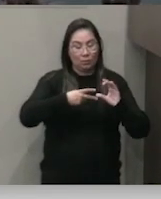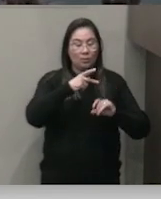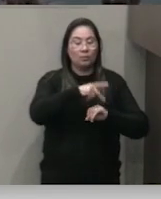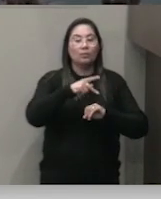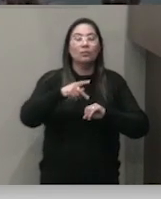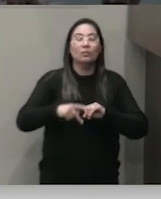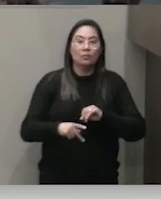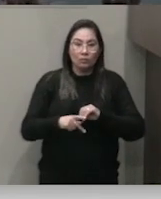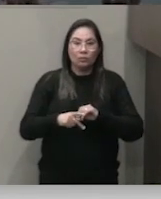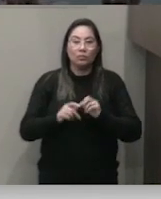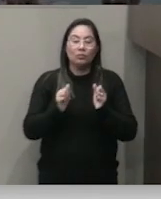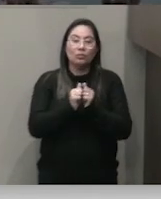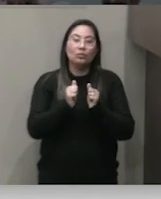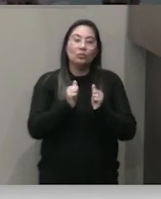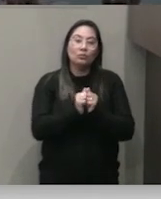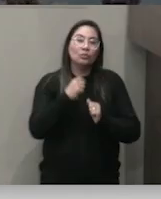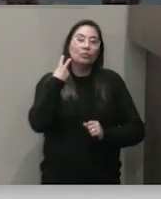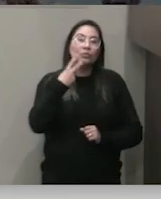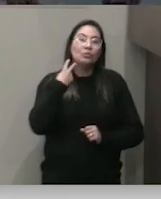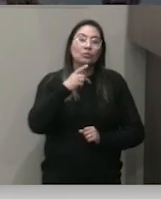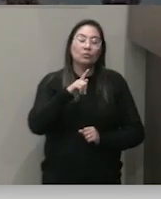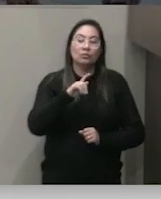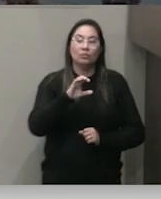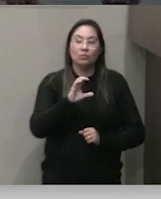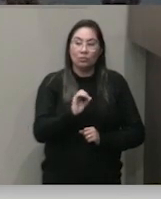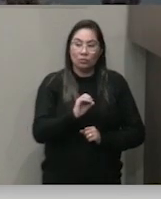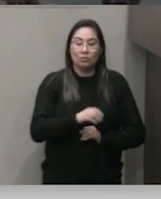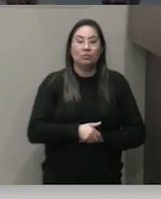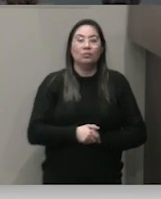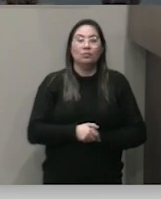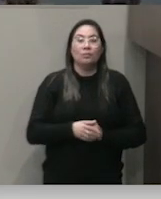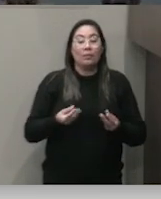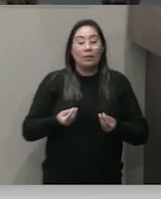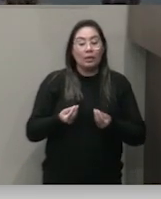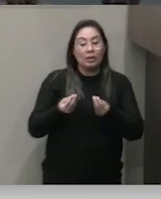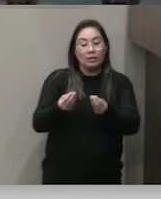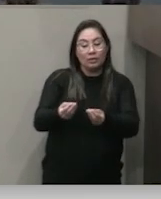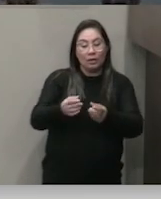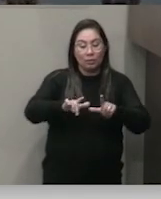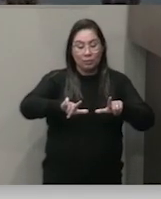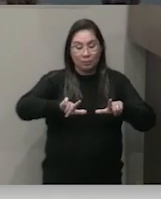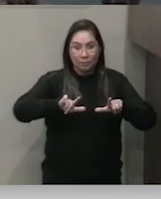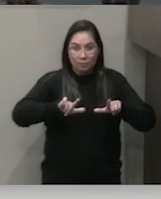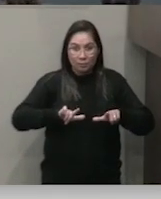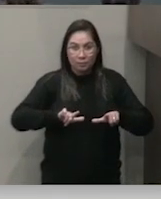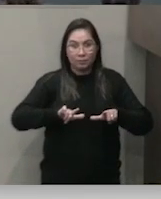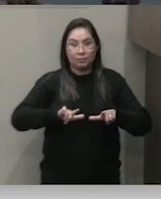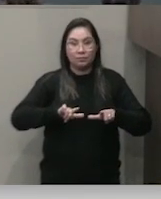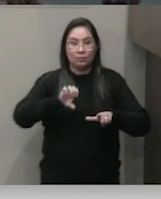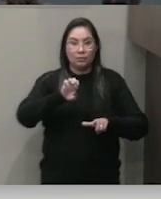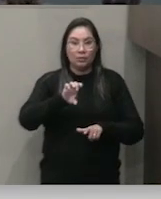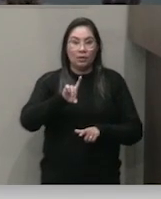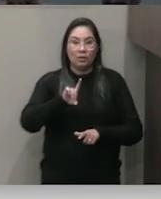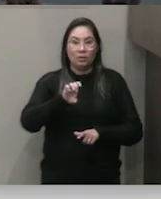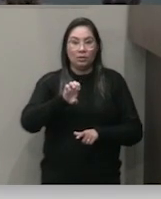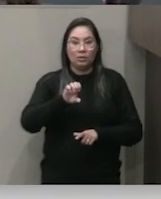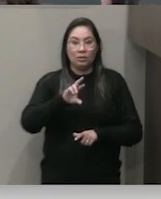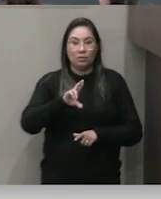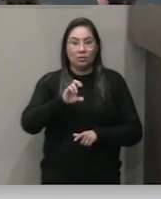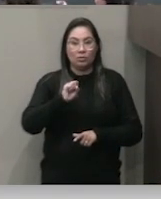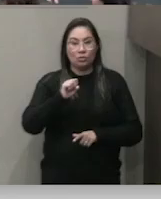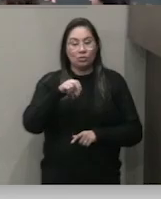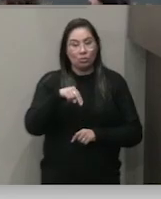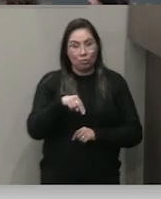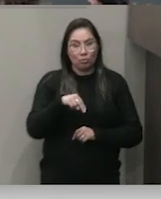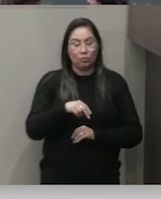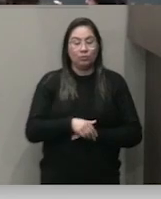Fundo, por intermédio do vereador Gil Krug, PSD, concede o presente certificado a Ederson Campos